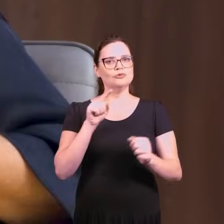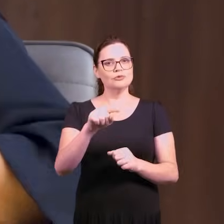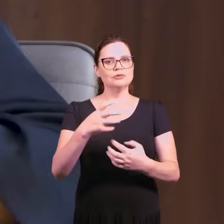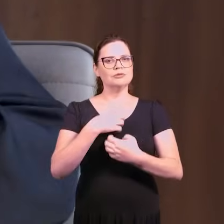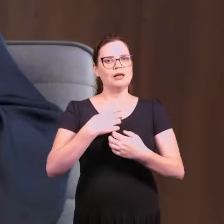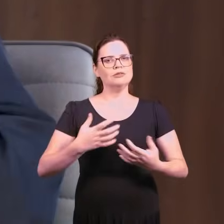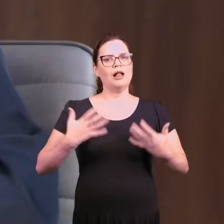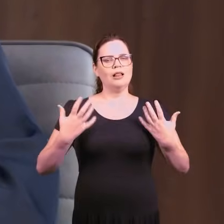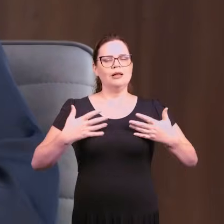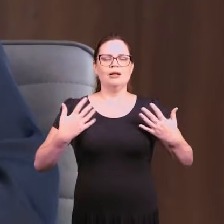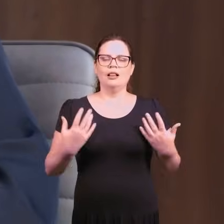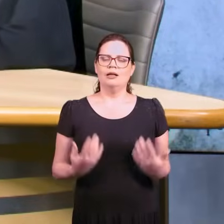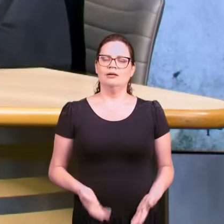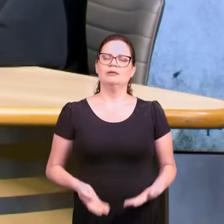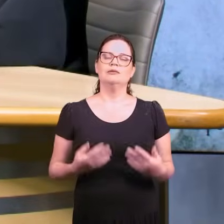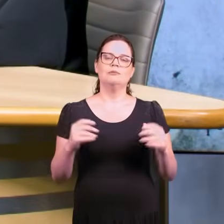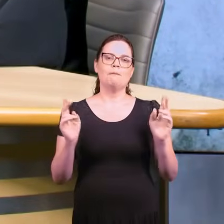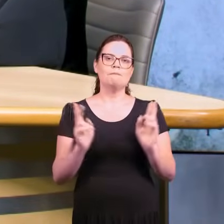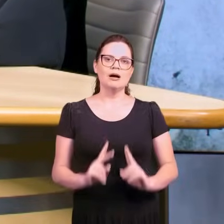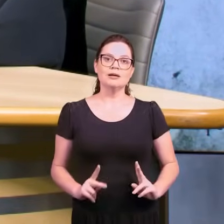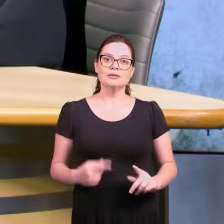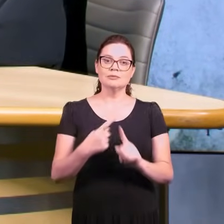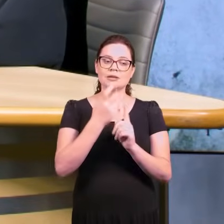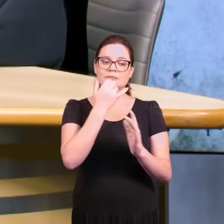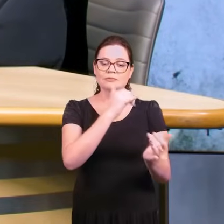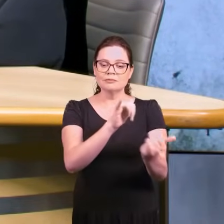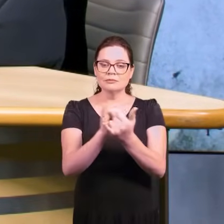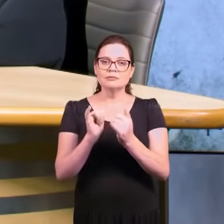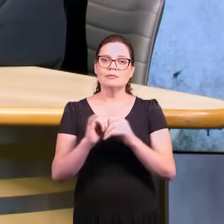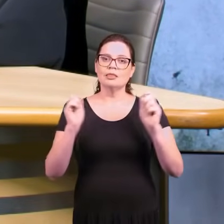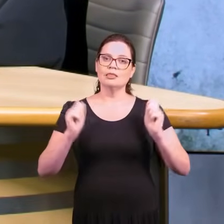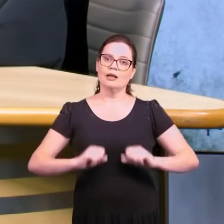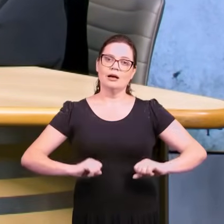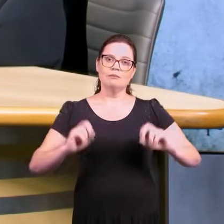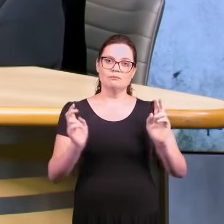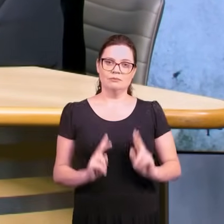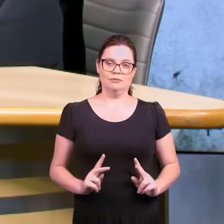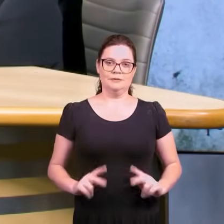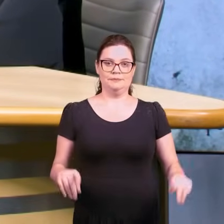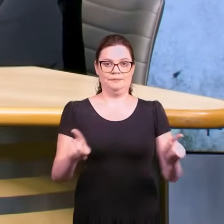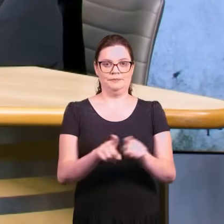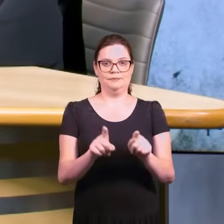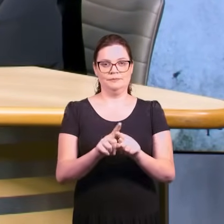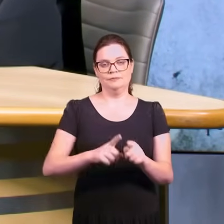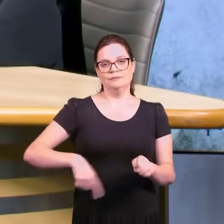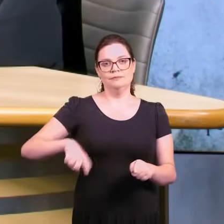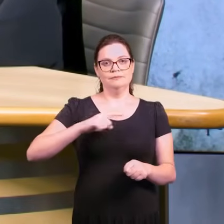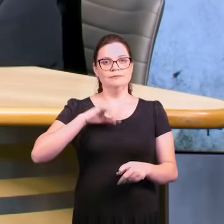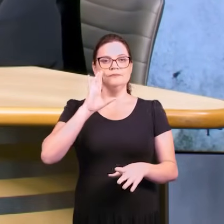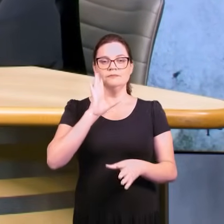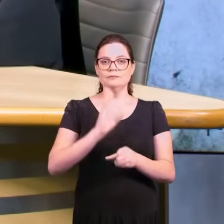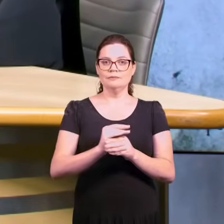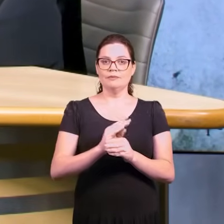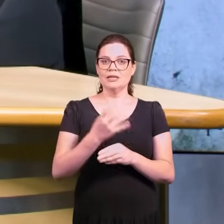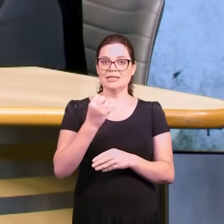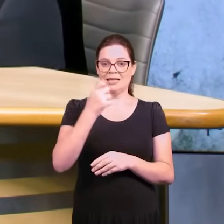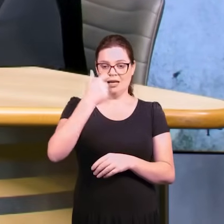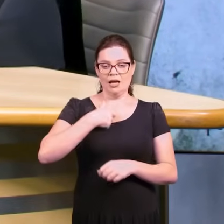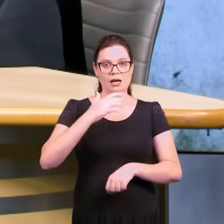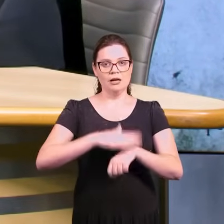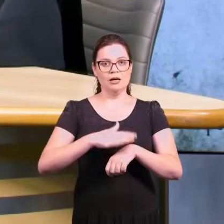que leveza, que paz é o perdão. Né? E também quando nós tomamos essa atitude de irmos,